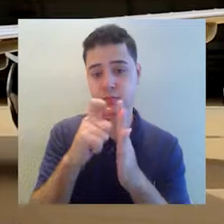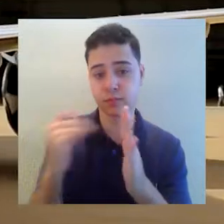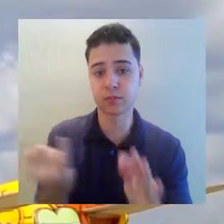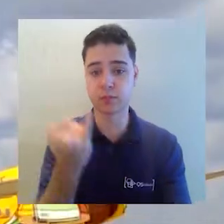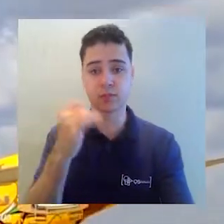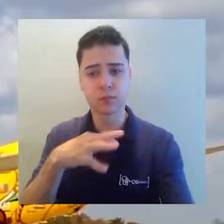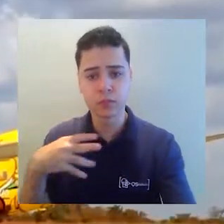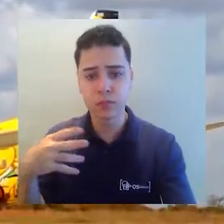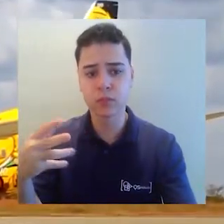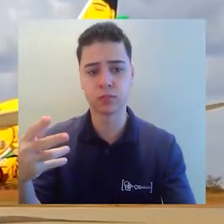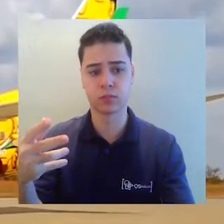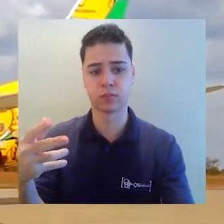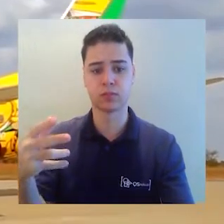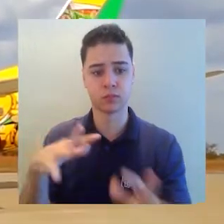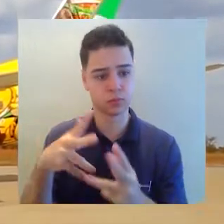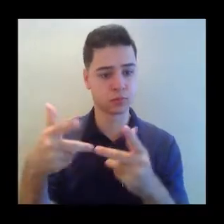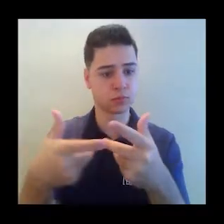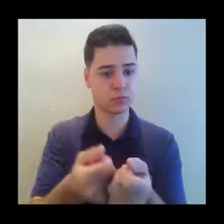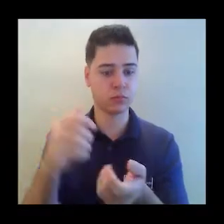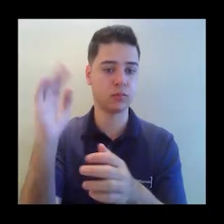mais importantes e influentes de sua geração.